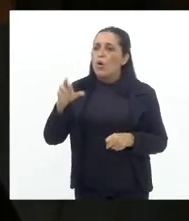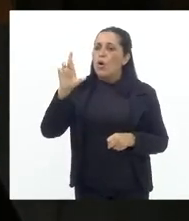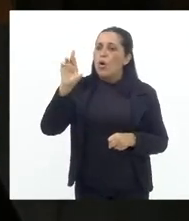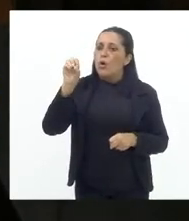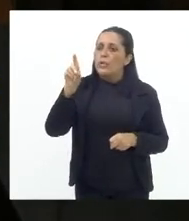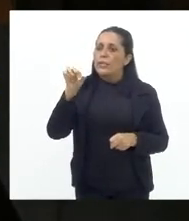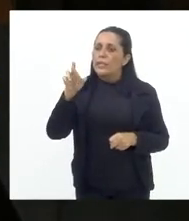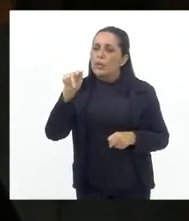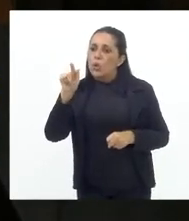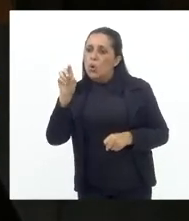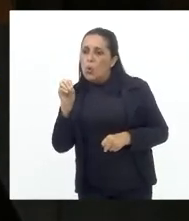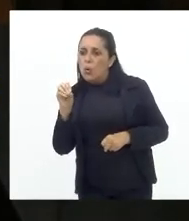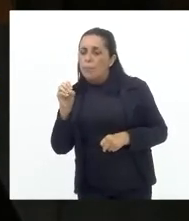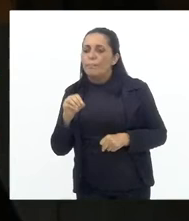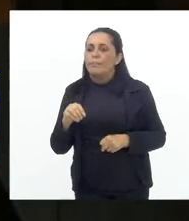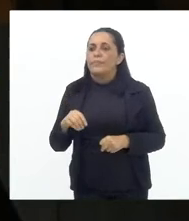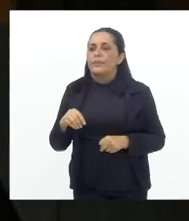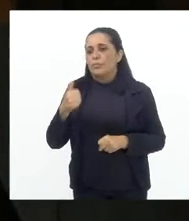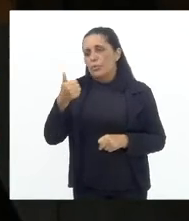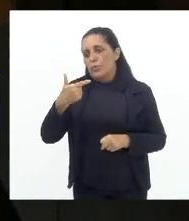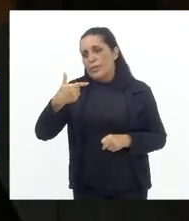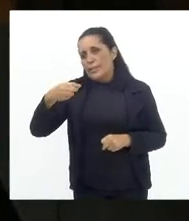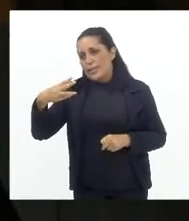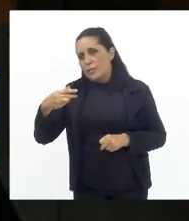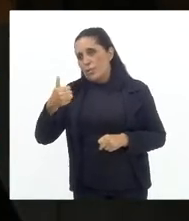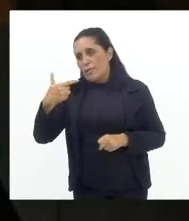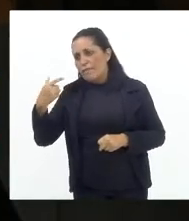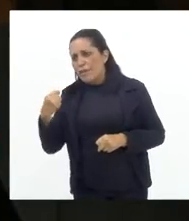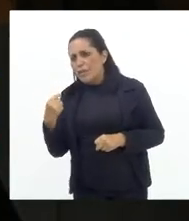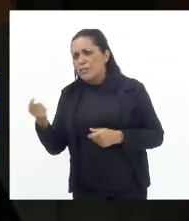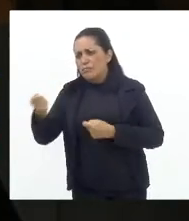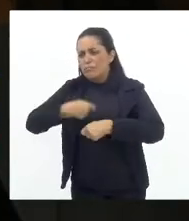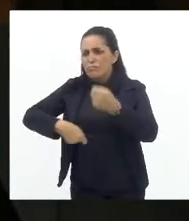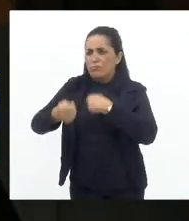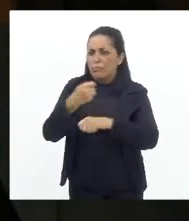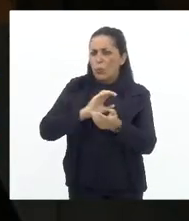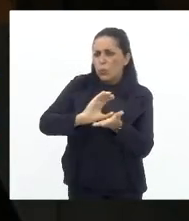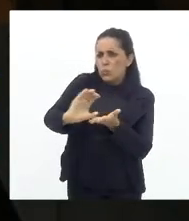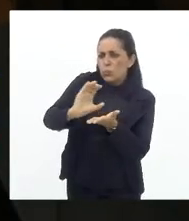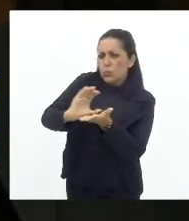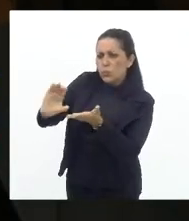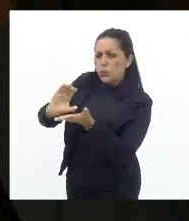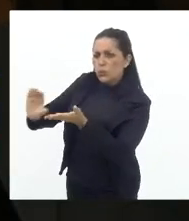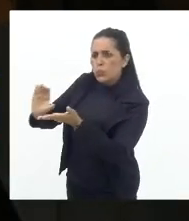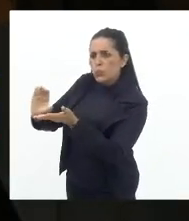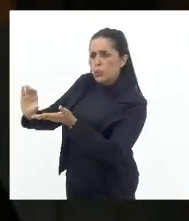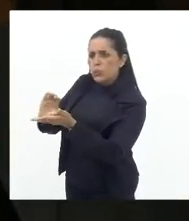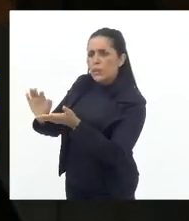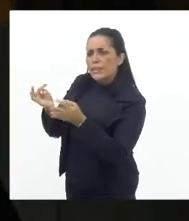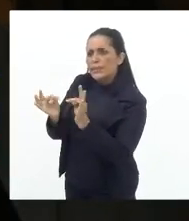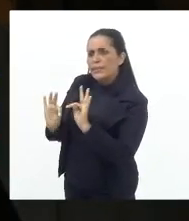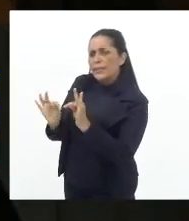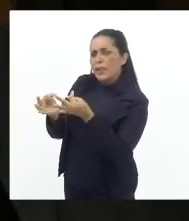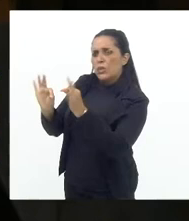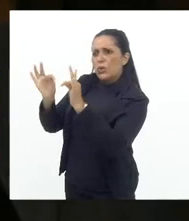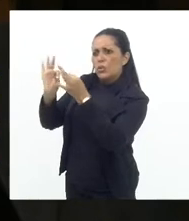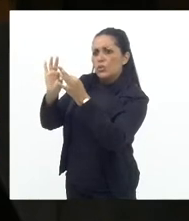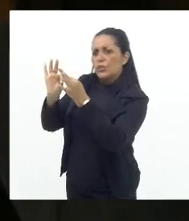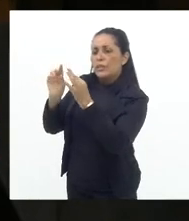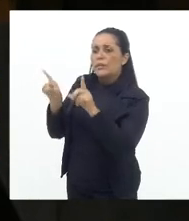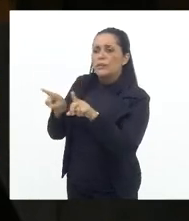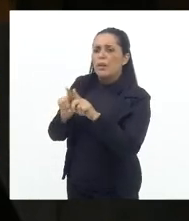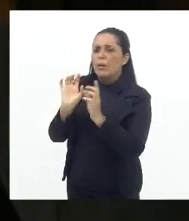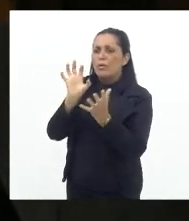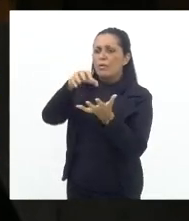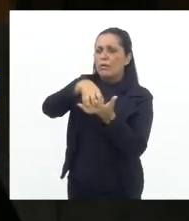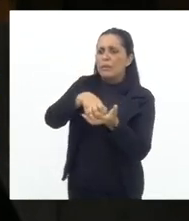de 2013 a 2020 houve muitos investimentos nesse sentido e sobretudo no eixo no